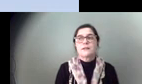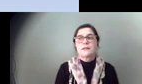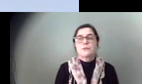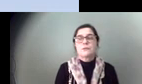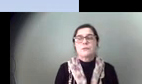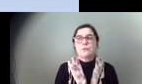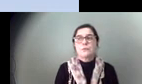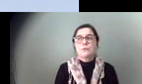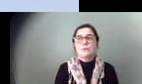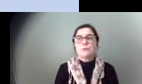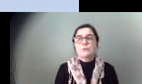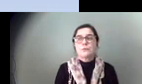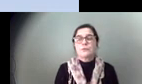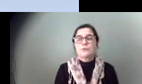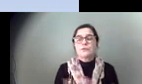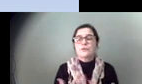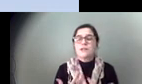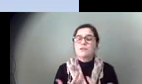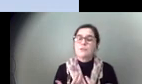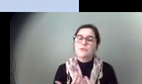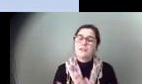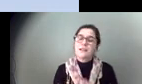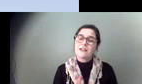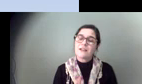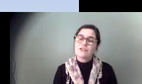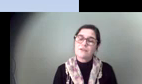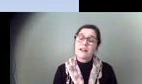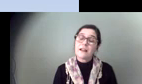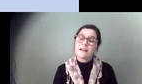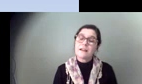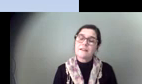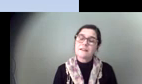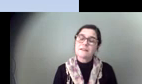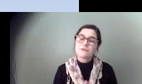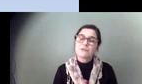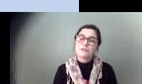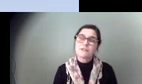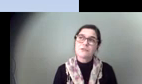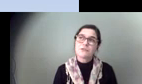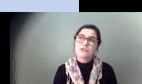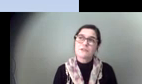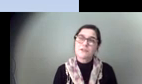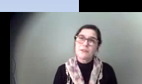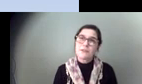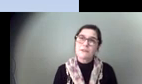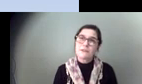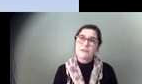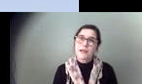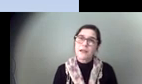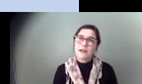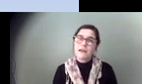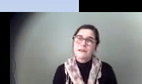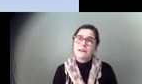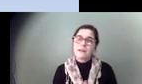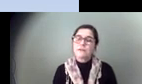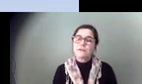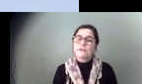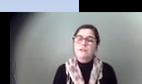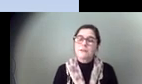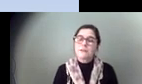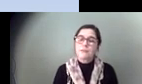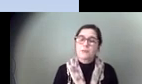nossa, quando o professor tem essa oportunidade de falar, né? O coordenador chega e fala assim: olha, mas essa